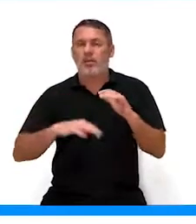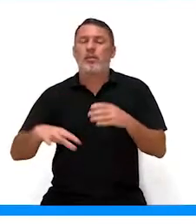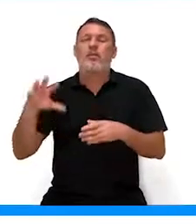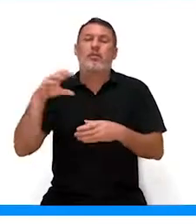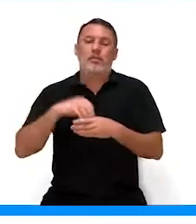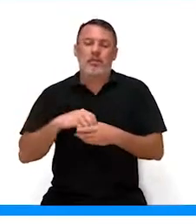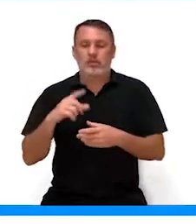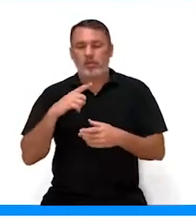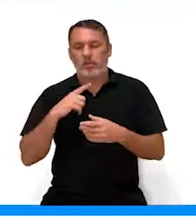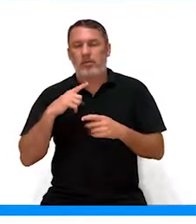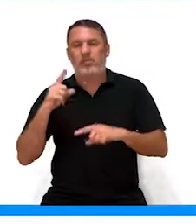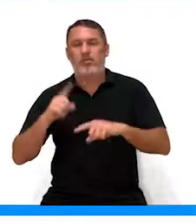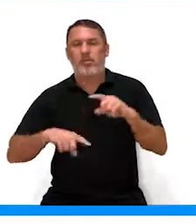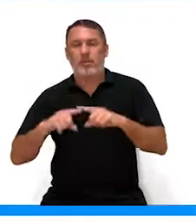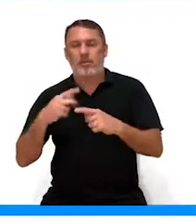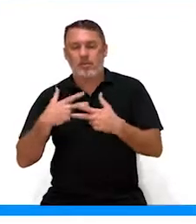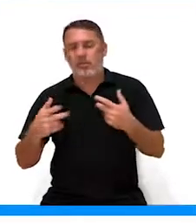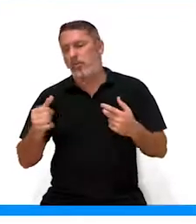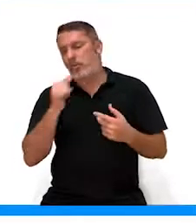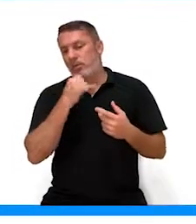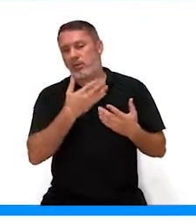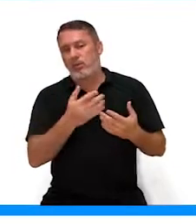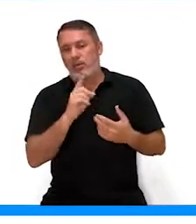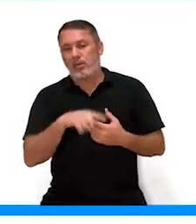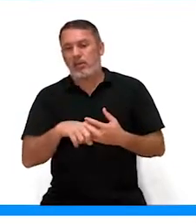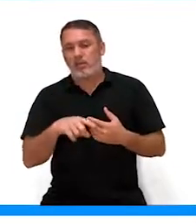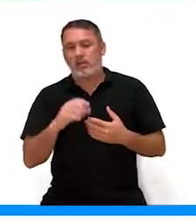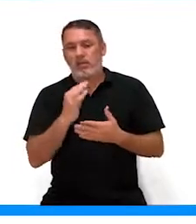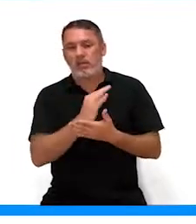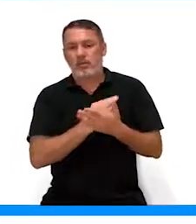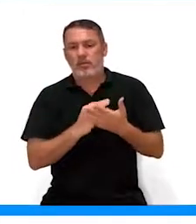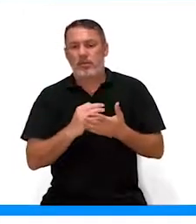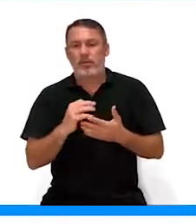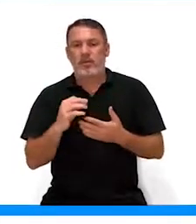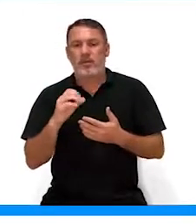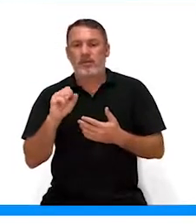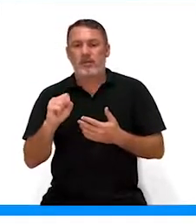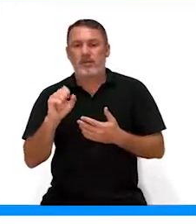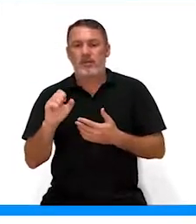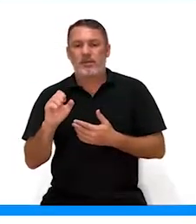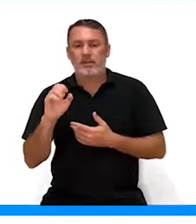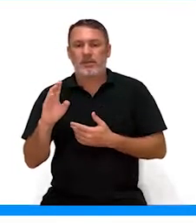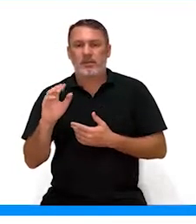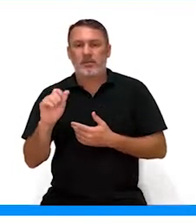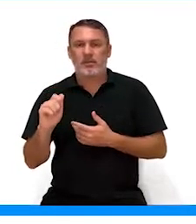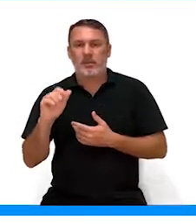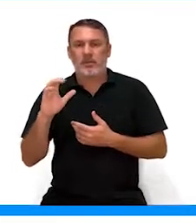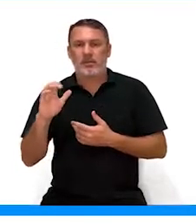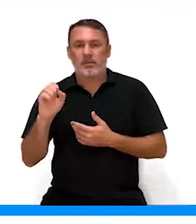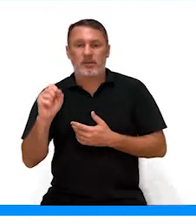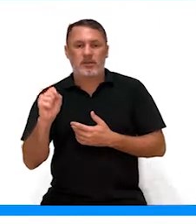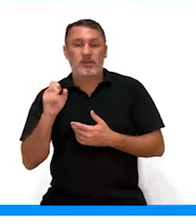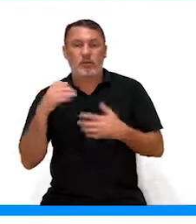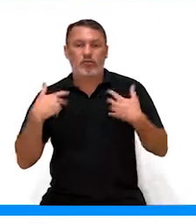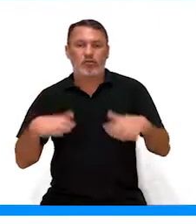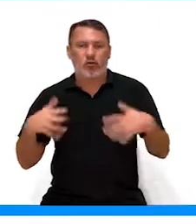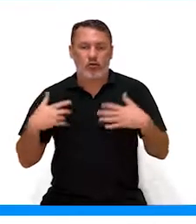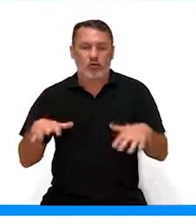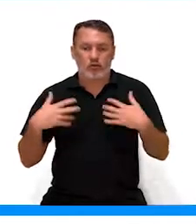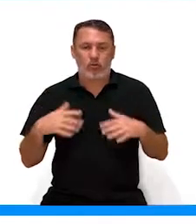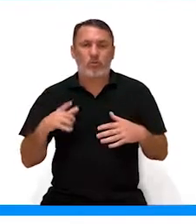se desintegram e fazem parte desse material, como por exemplo as glândulas sebáceas. Quando